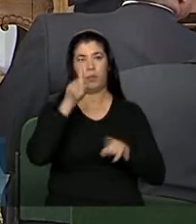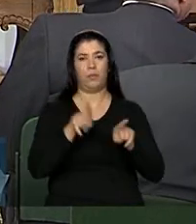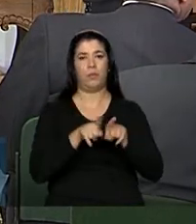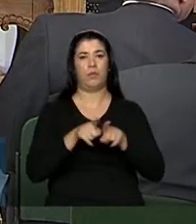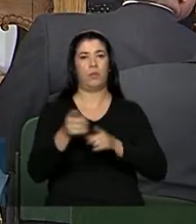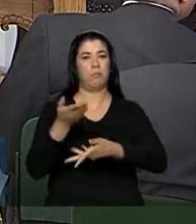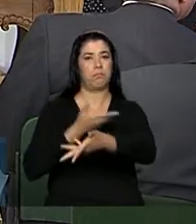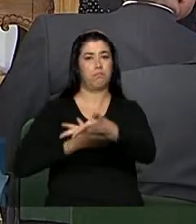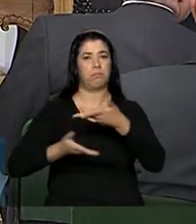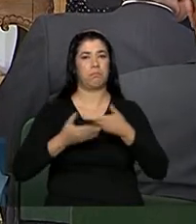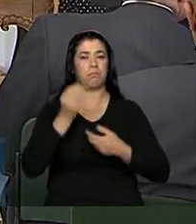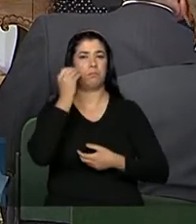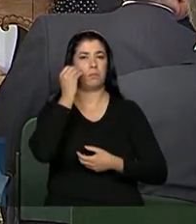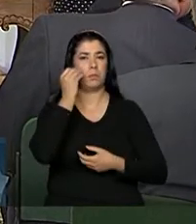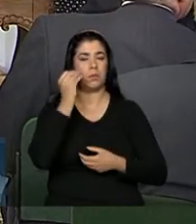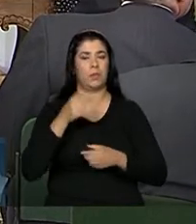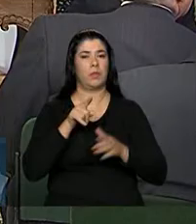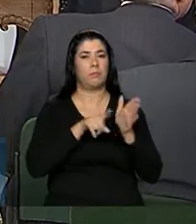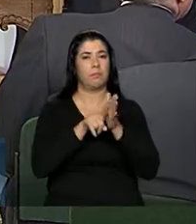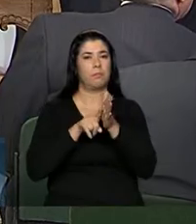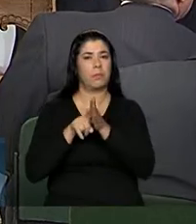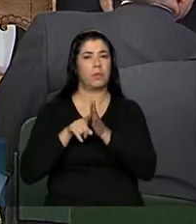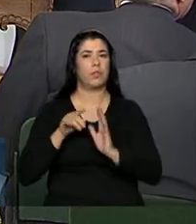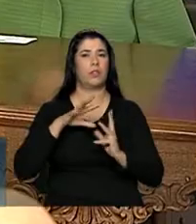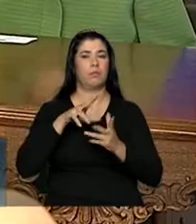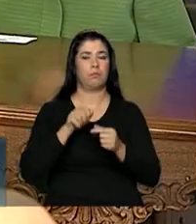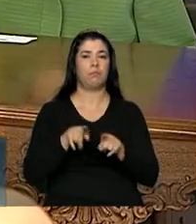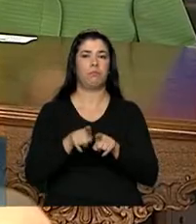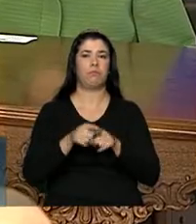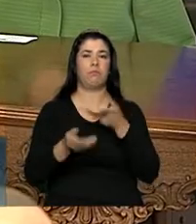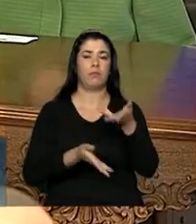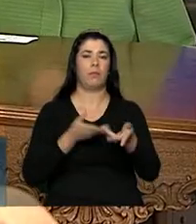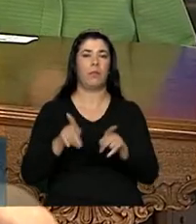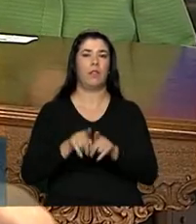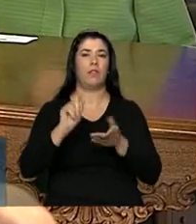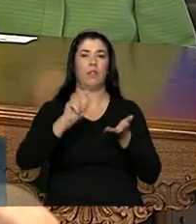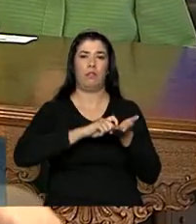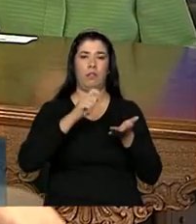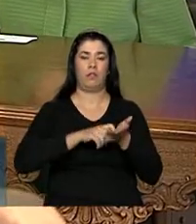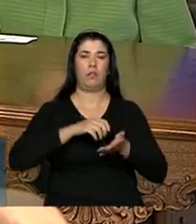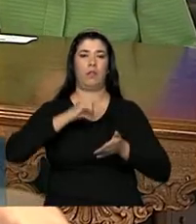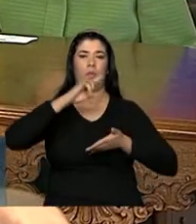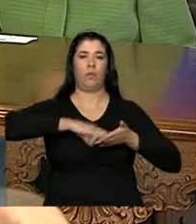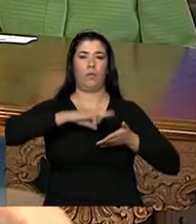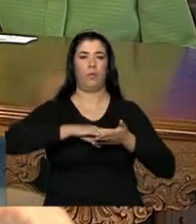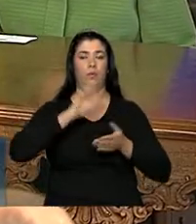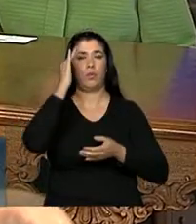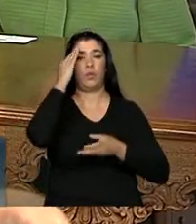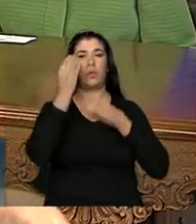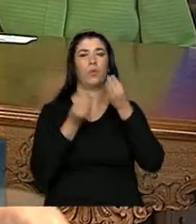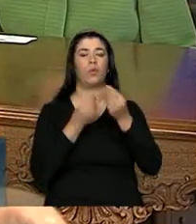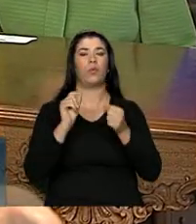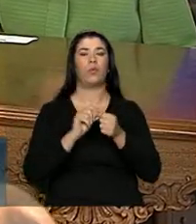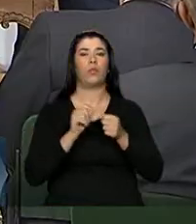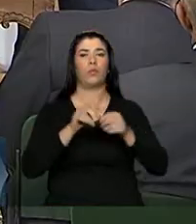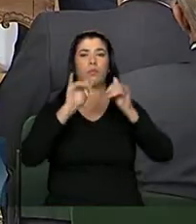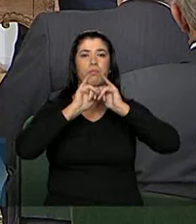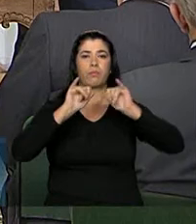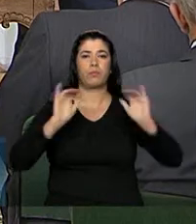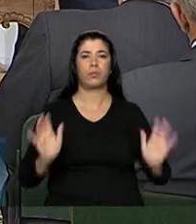intercâmbio de experiências, pesquisa e desenvolvimento. Também foi assinado um memorando de entendimento para